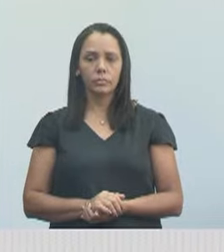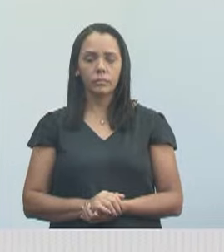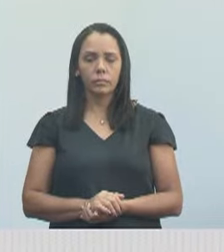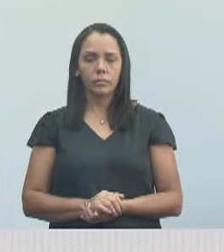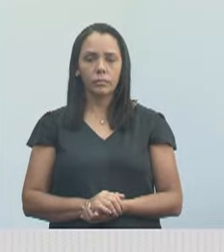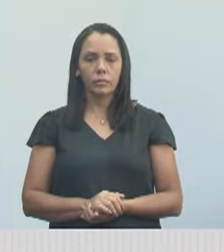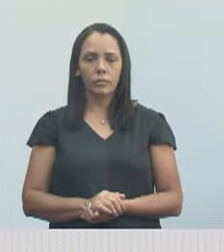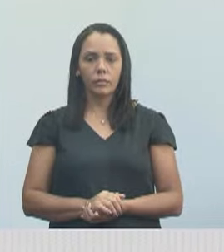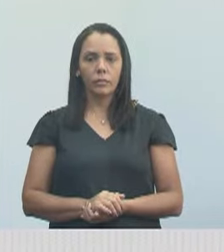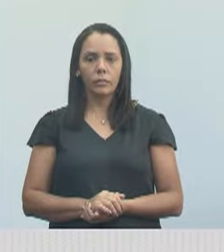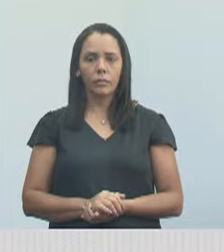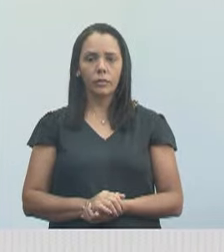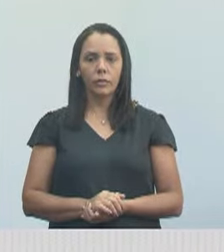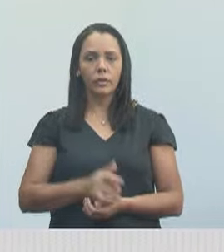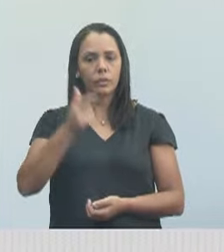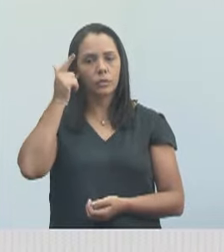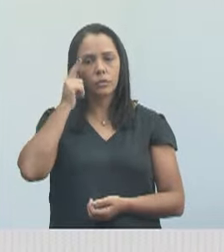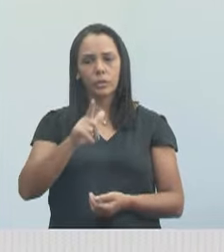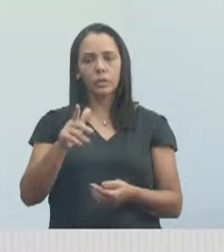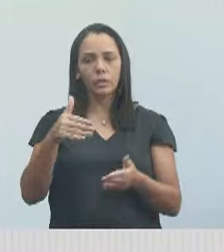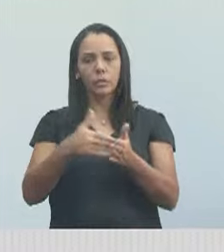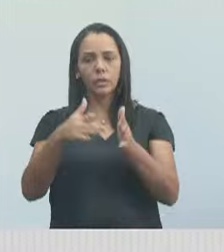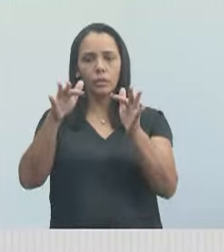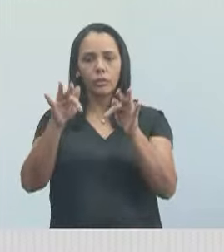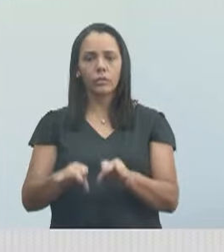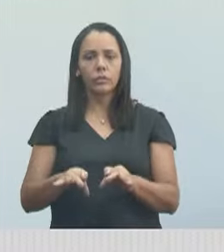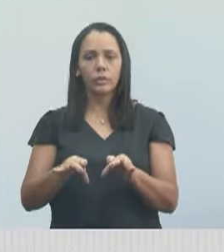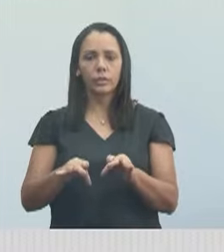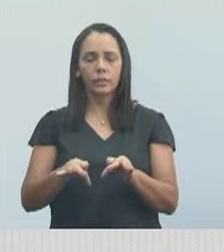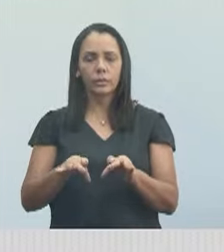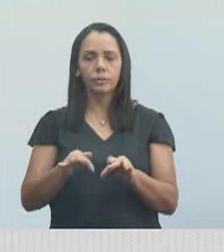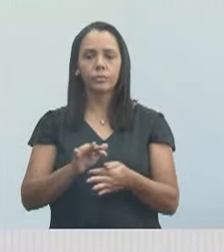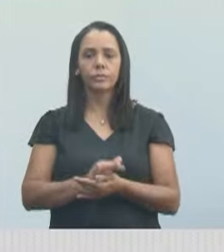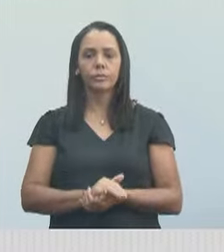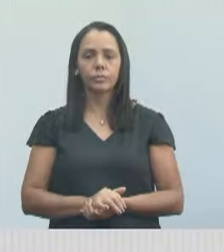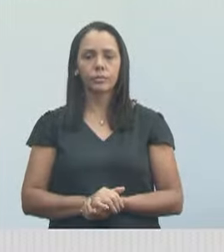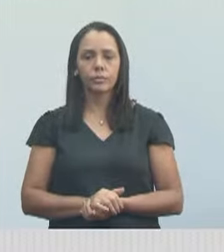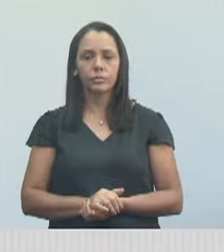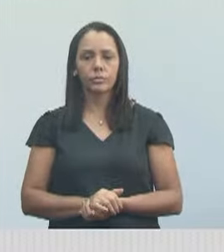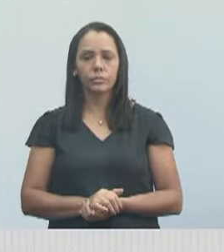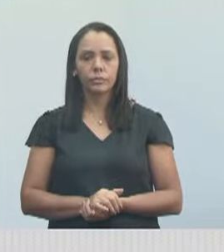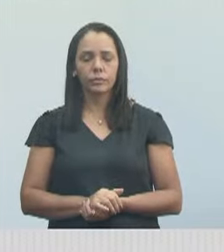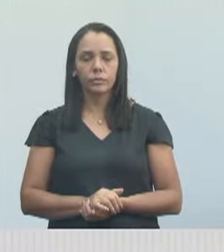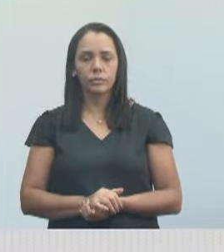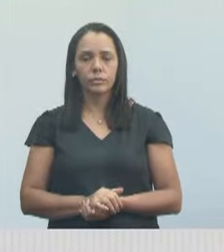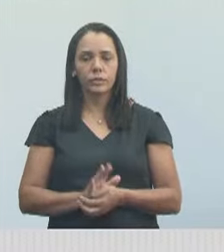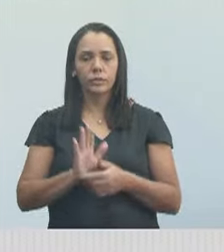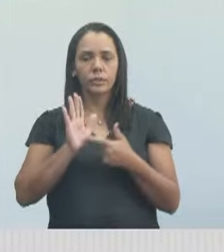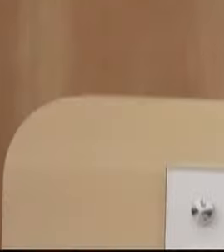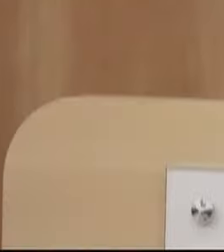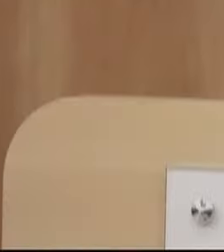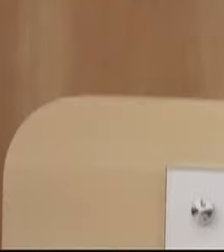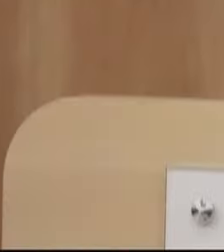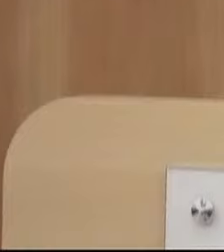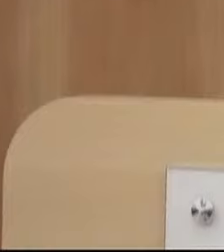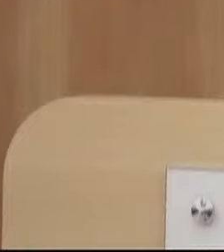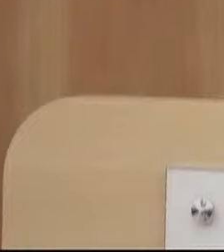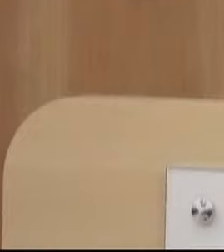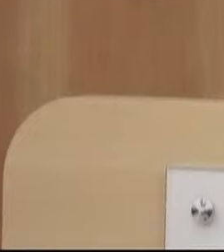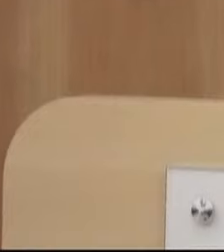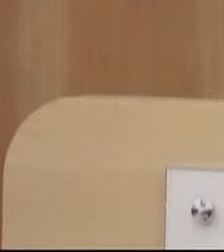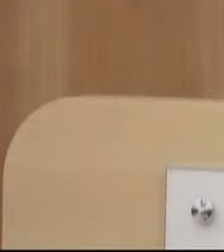Gente, eu não vou conseguir terminar a minha apresentação, porque como sempre eu acabo desviando, tá? Os percalços que acontecem aqui, mas eu faço questão